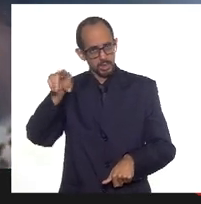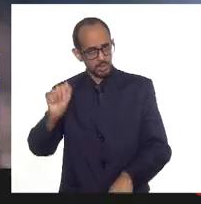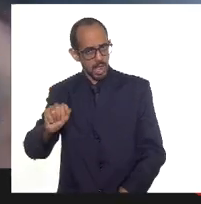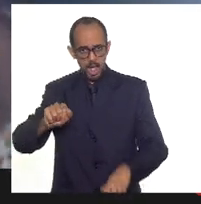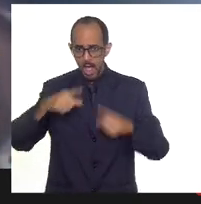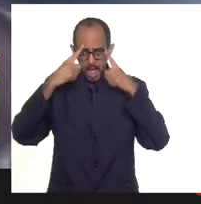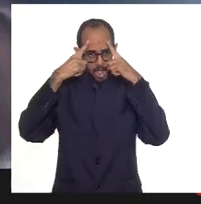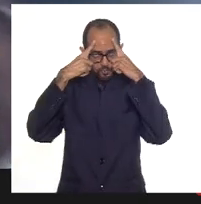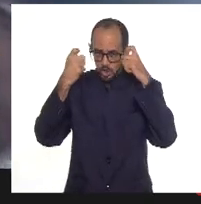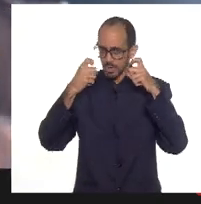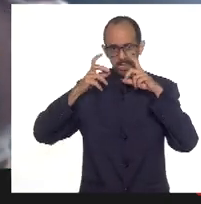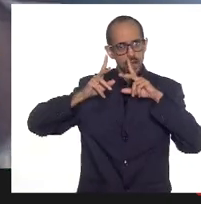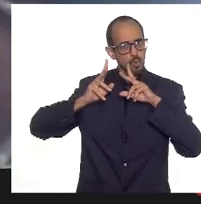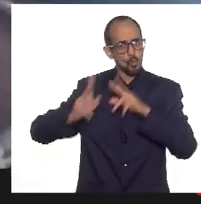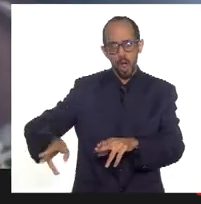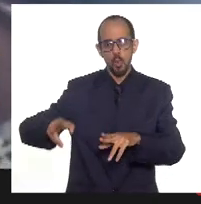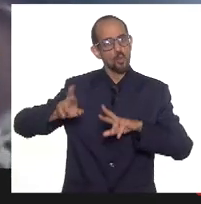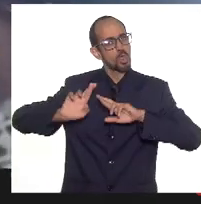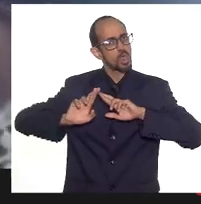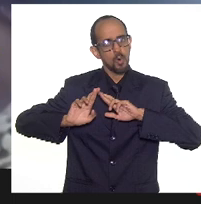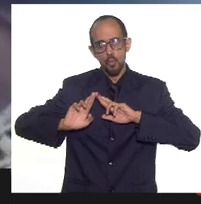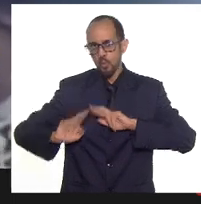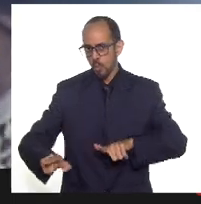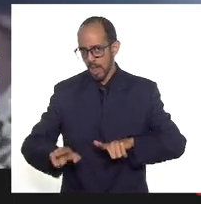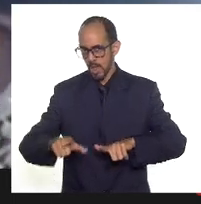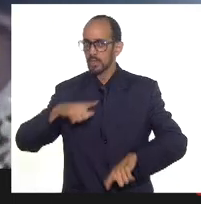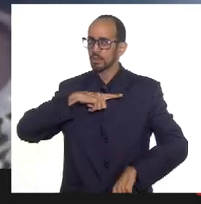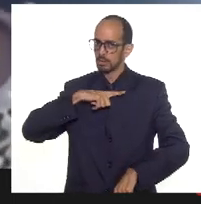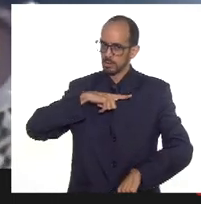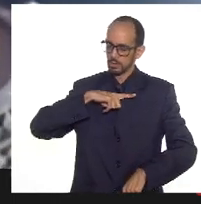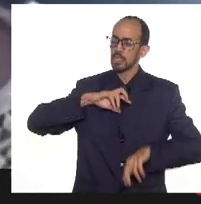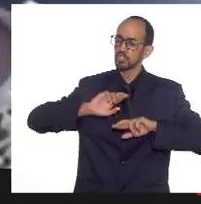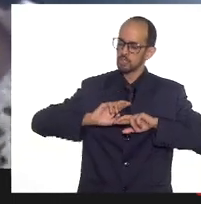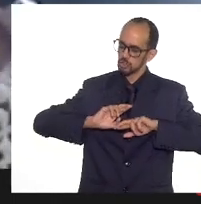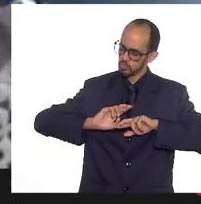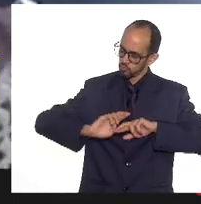da mesma forma para todas as vítimas, há diferenças, né?